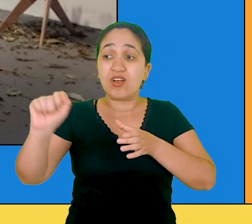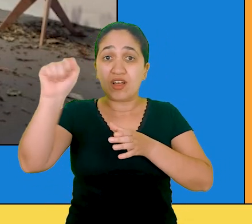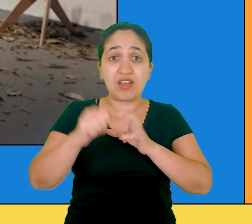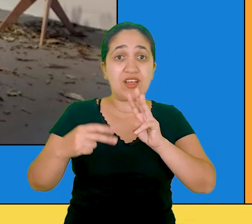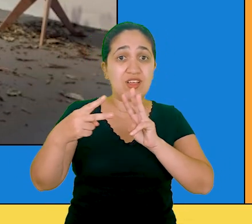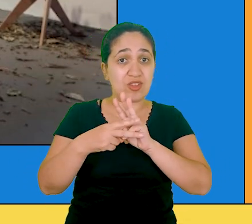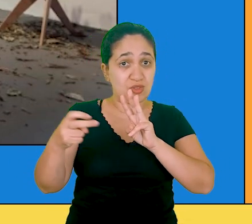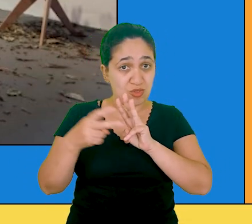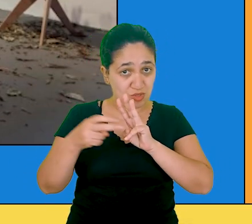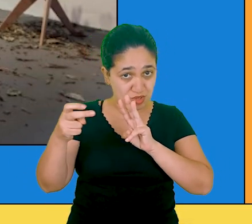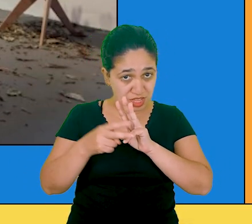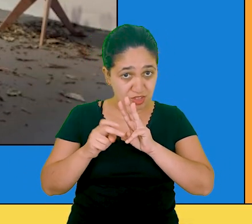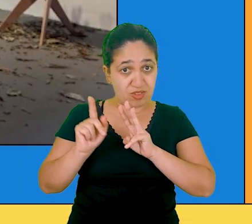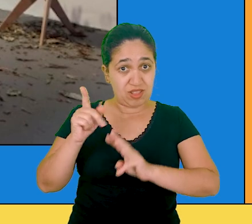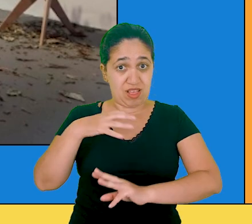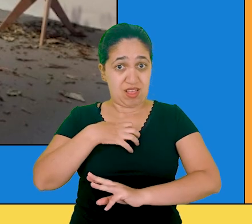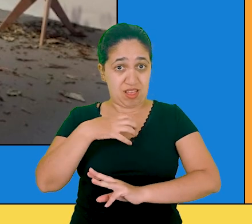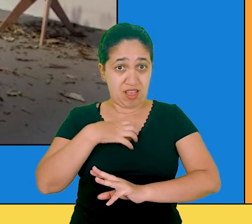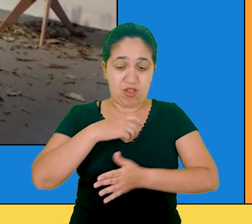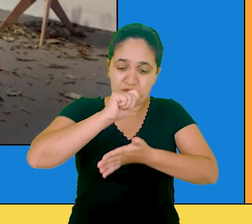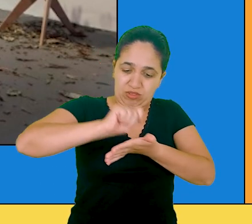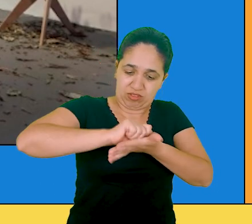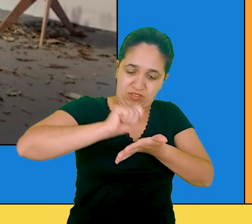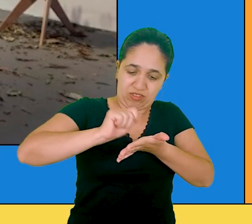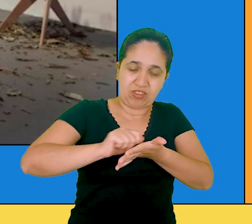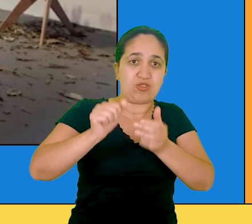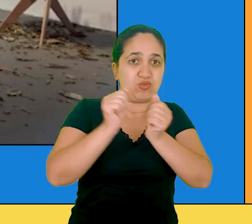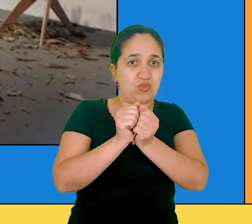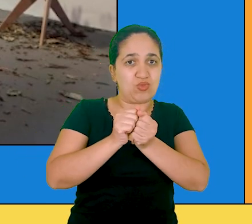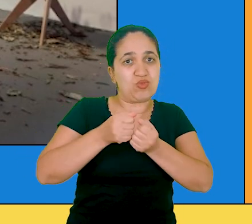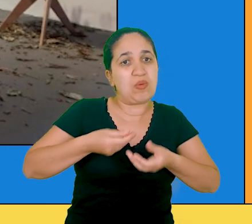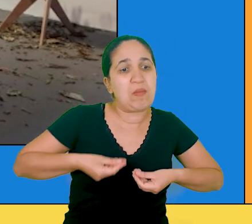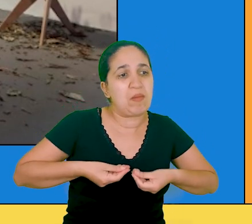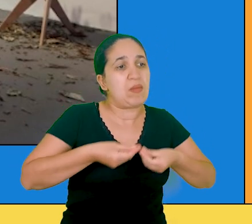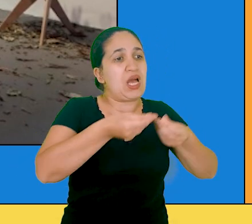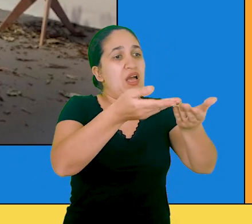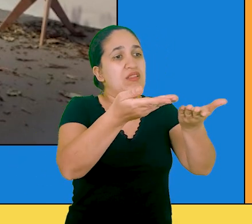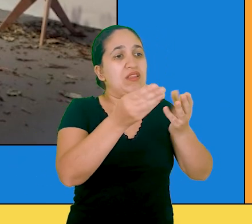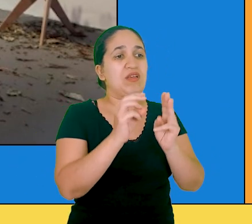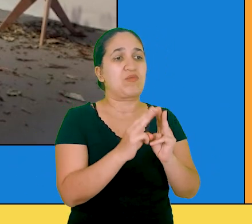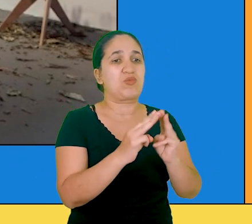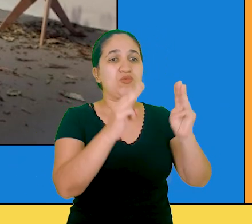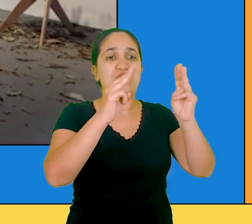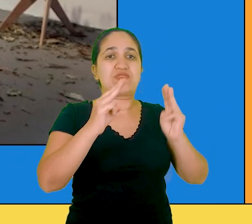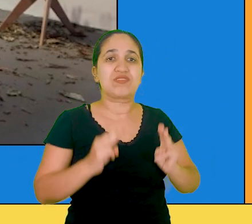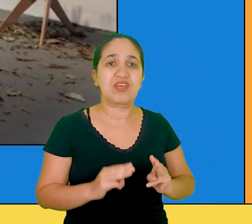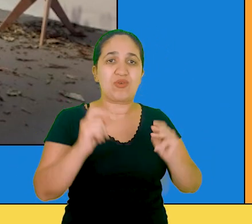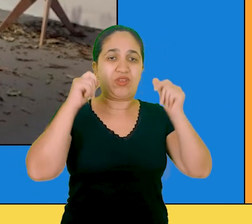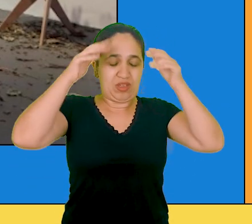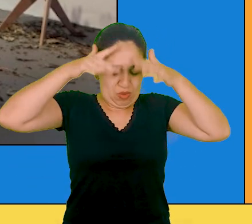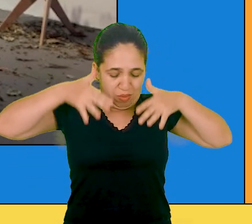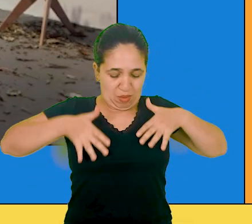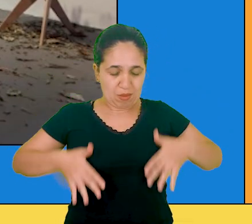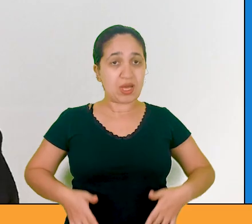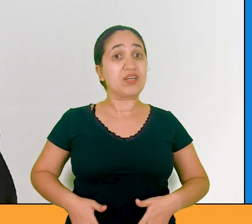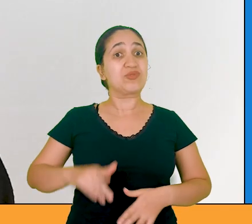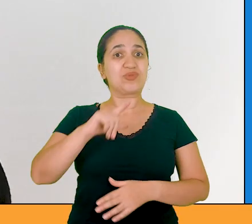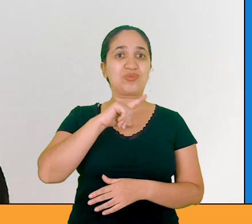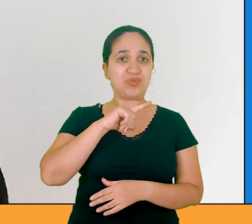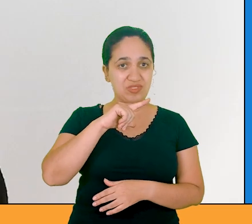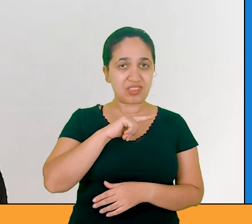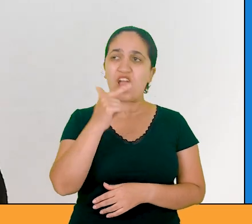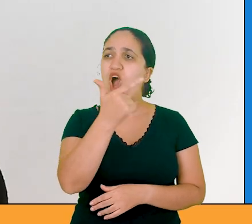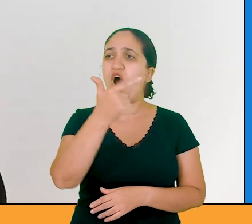dos Índios Tupinambá da Serra do Padeiro, e enviadas aos museus que possuem os mantos Tupinambá